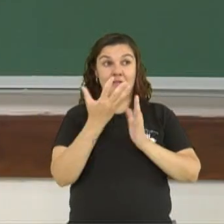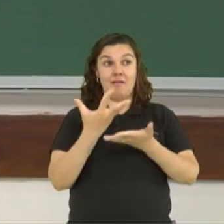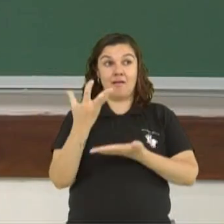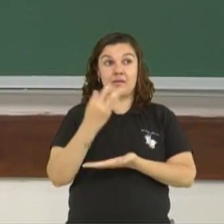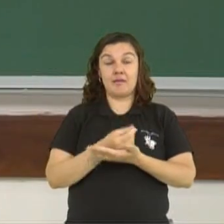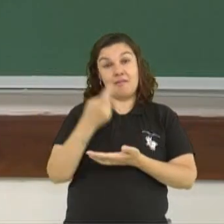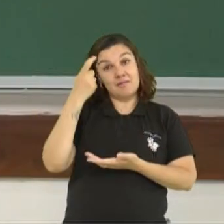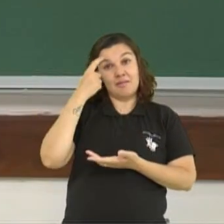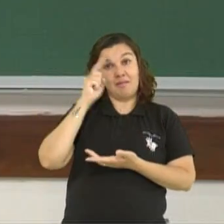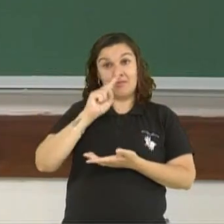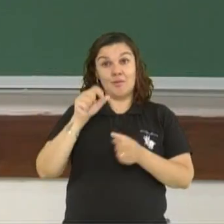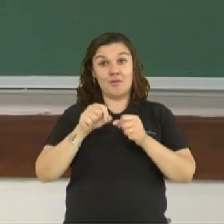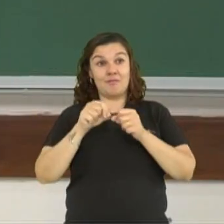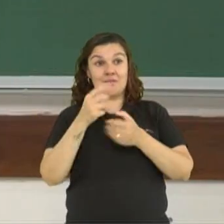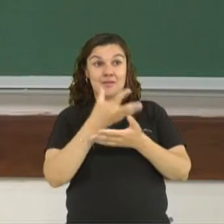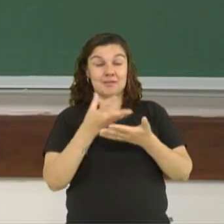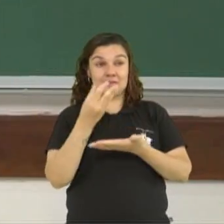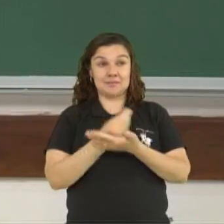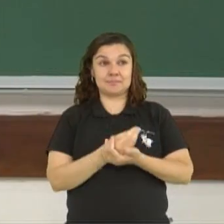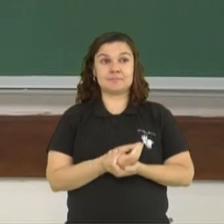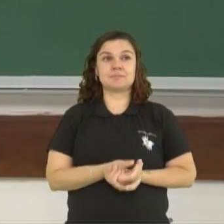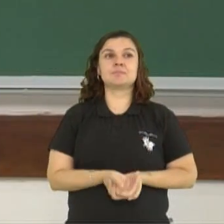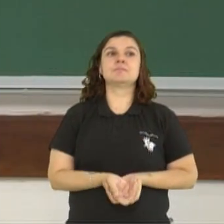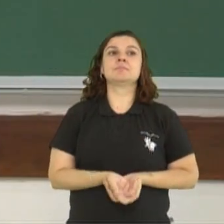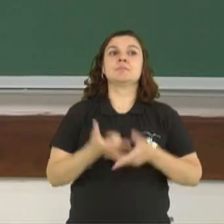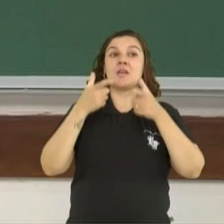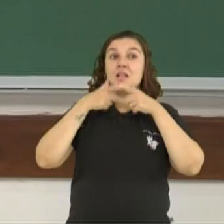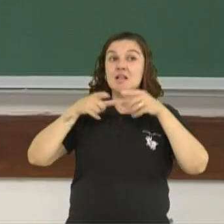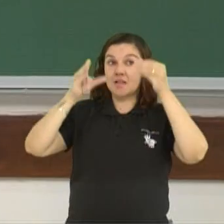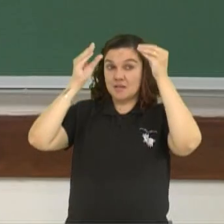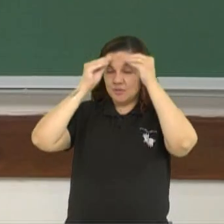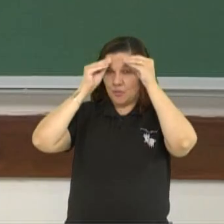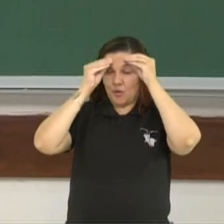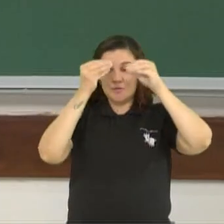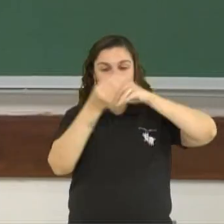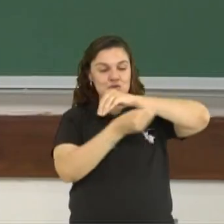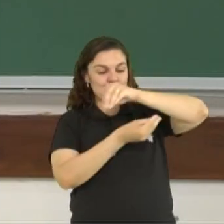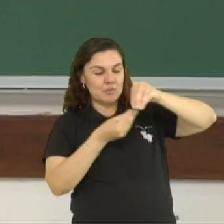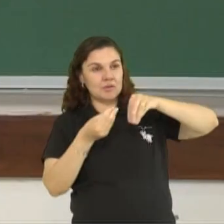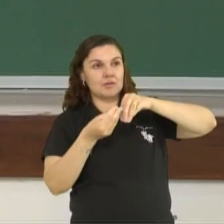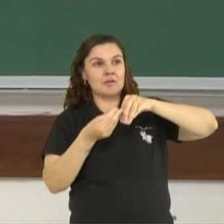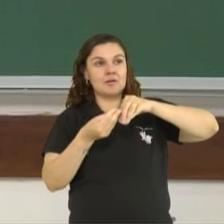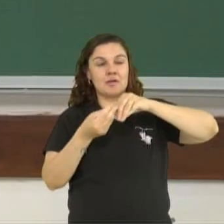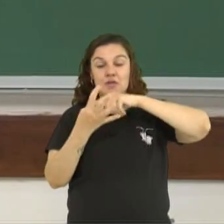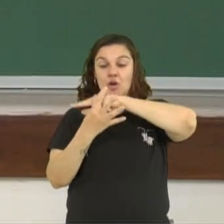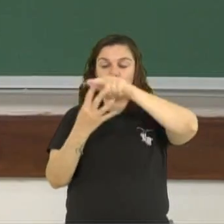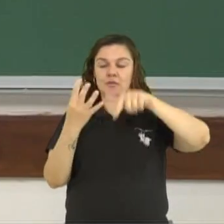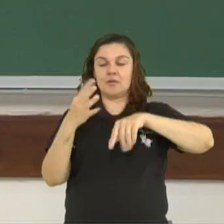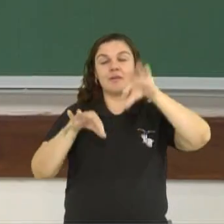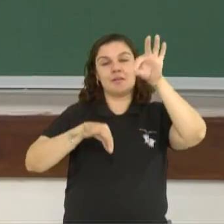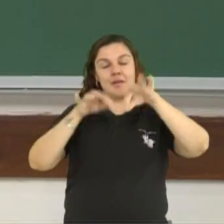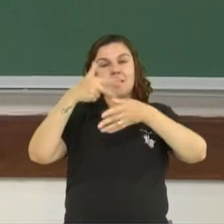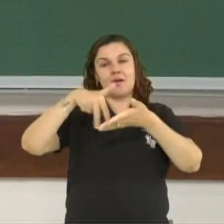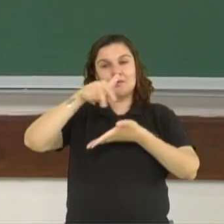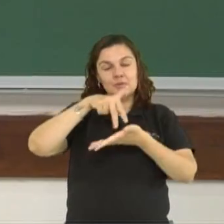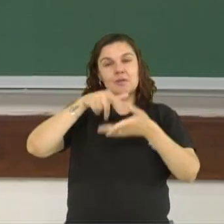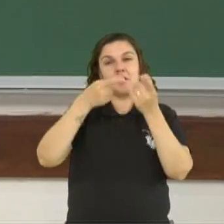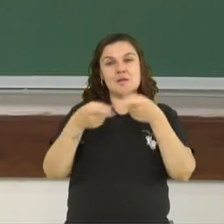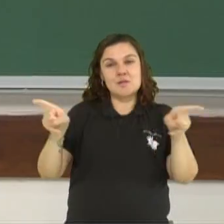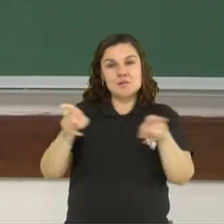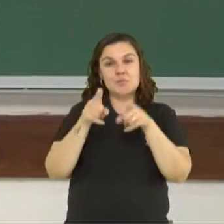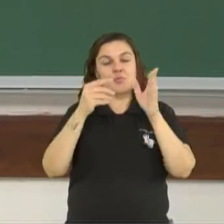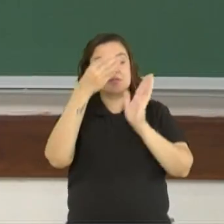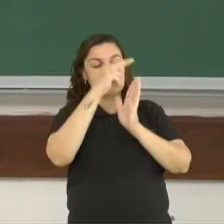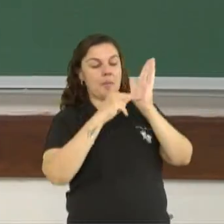ideia é que vale. E nós temos daí, no caso, linguagens, a união de todas as linguagens. Eu posso pegar as 4 linguagens, teatro, dança, música e